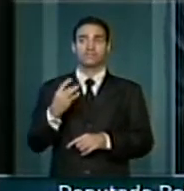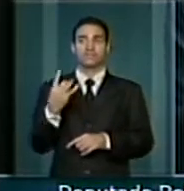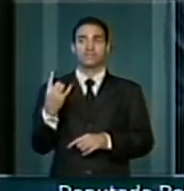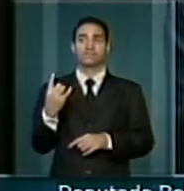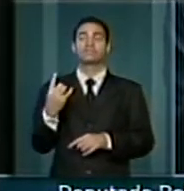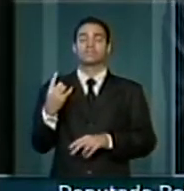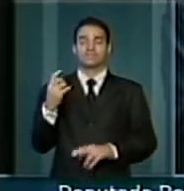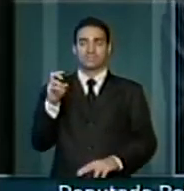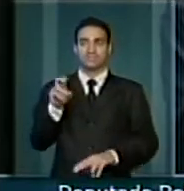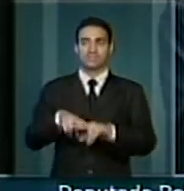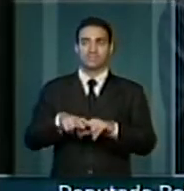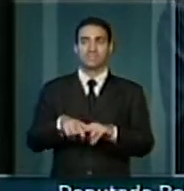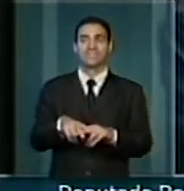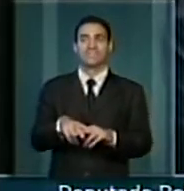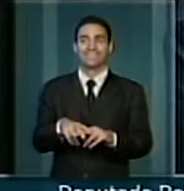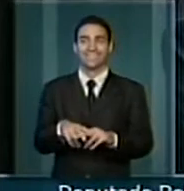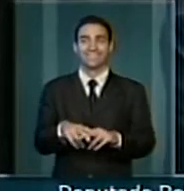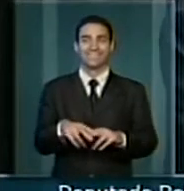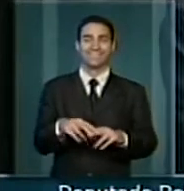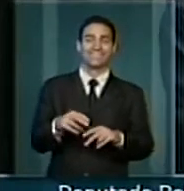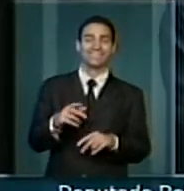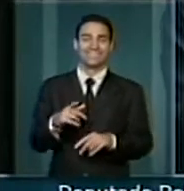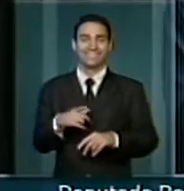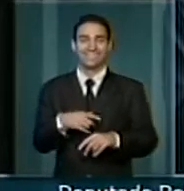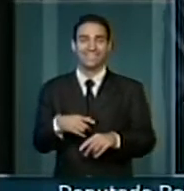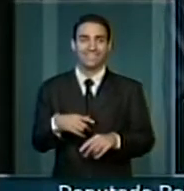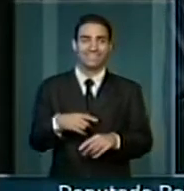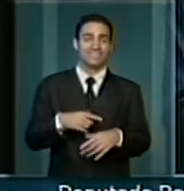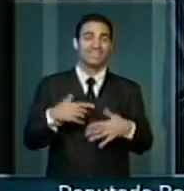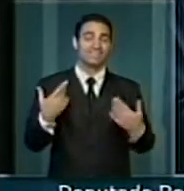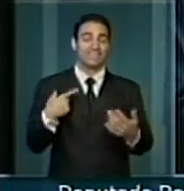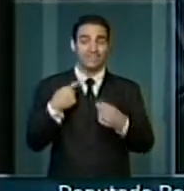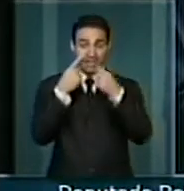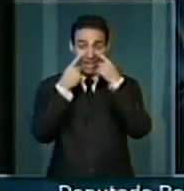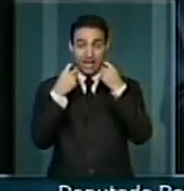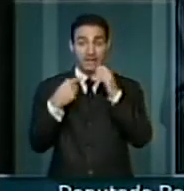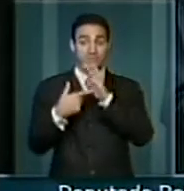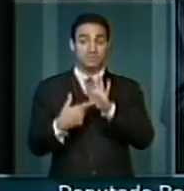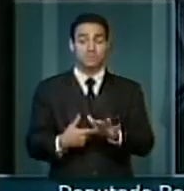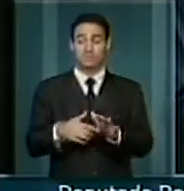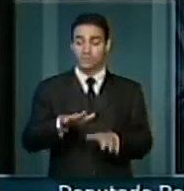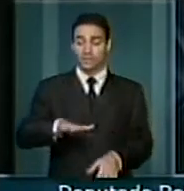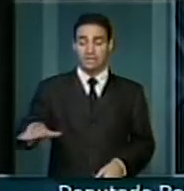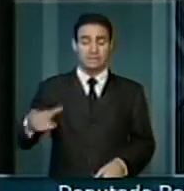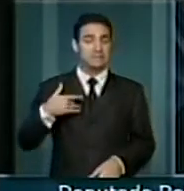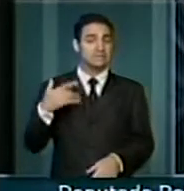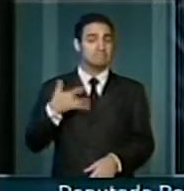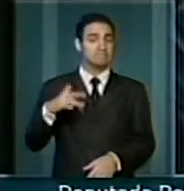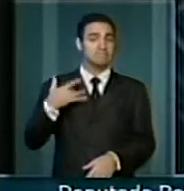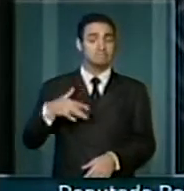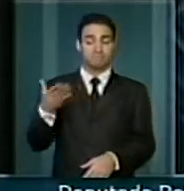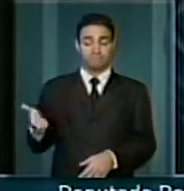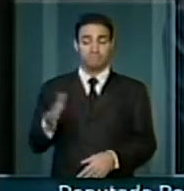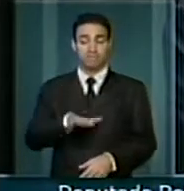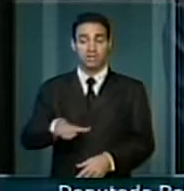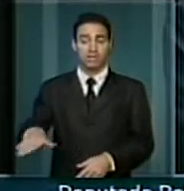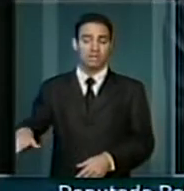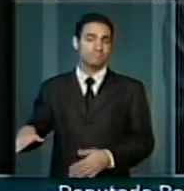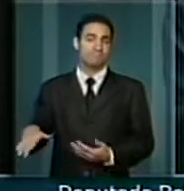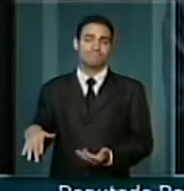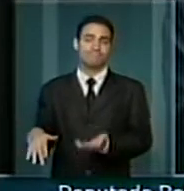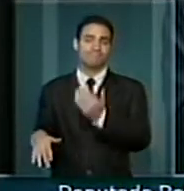se serviam no buffet. As lágrimas e o pavor estampados no rostinho daquele menino não